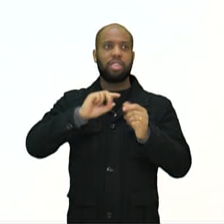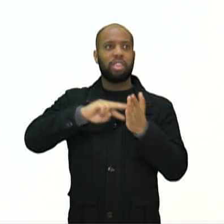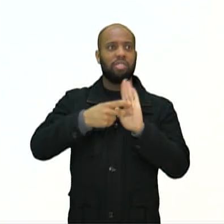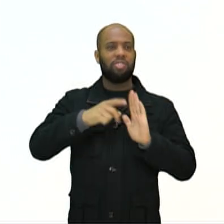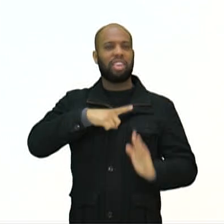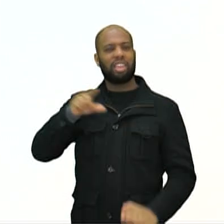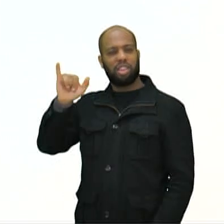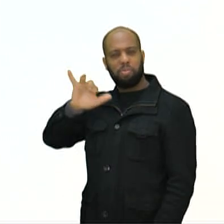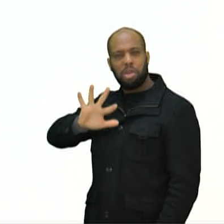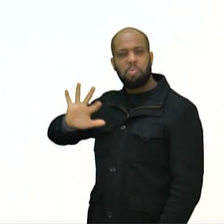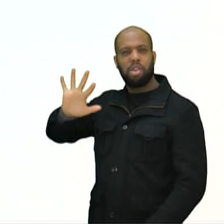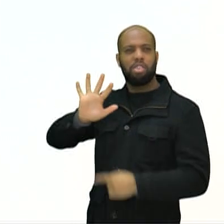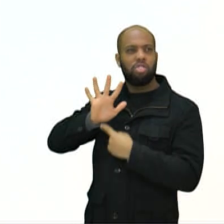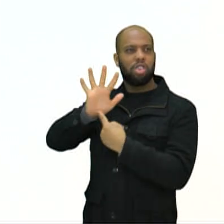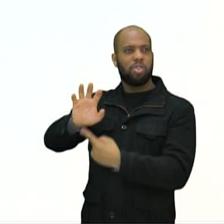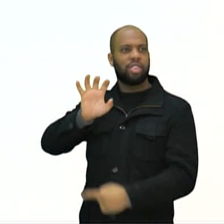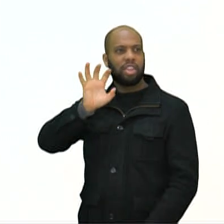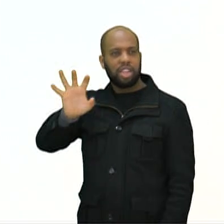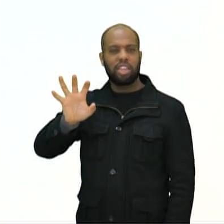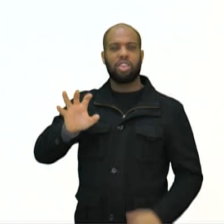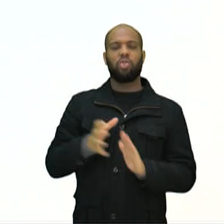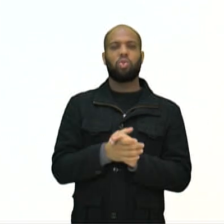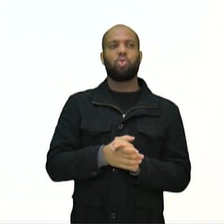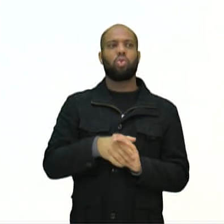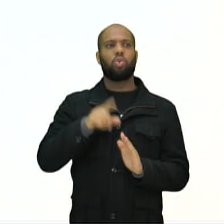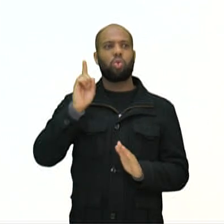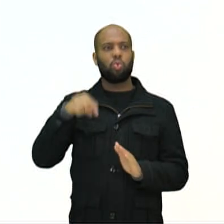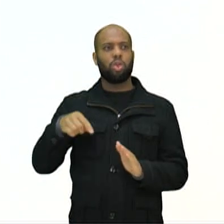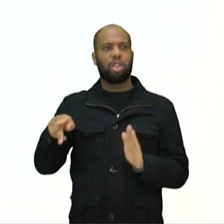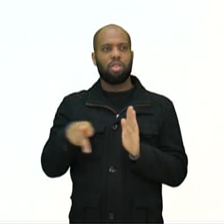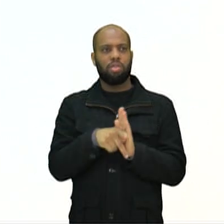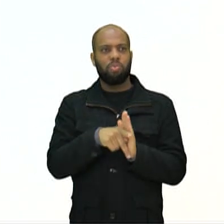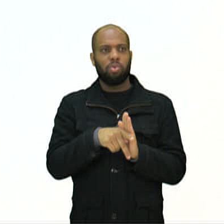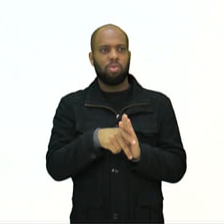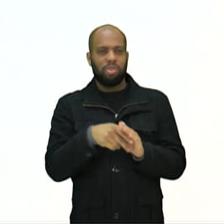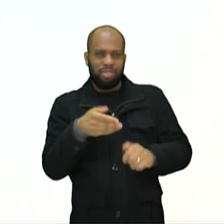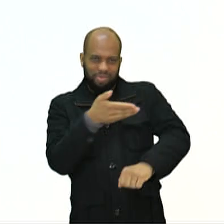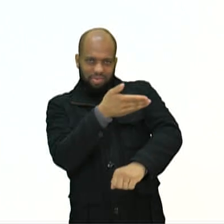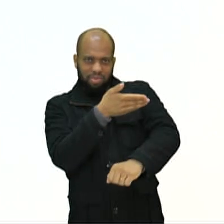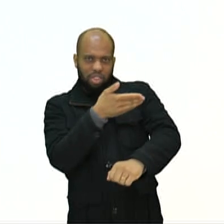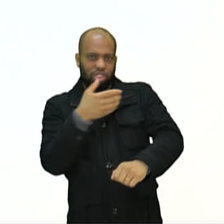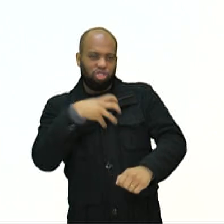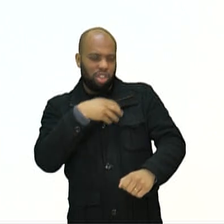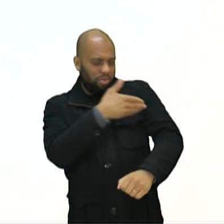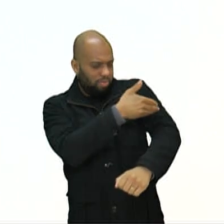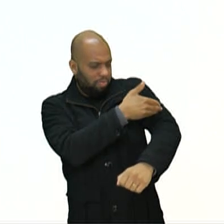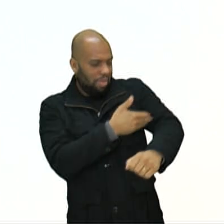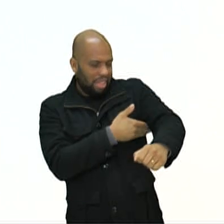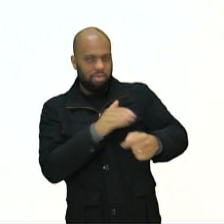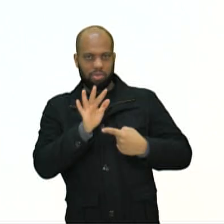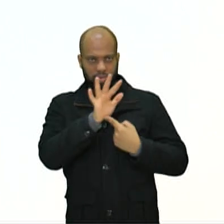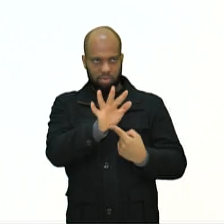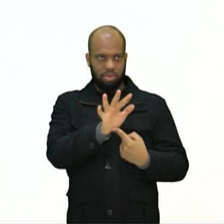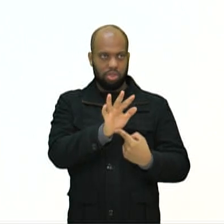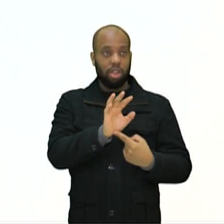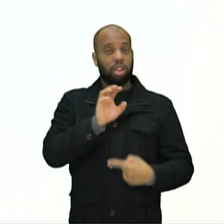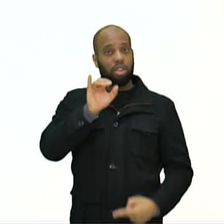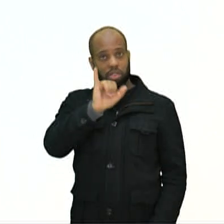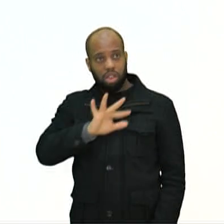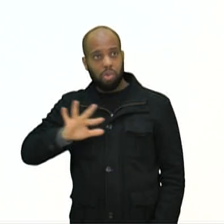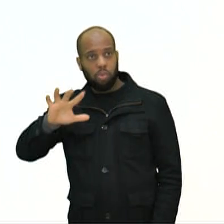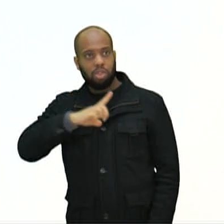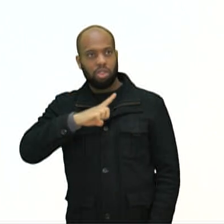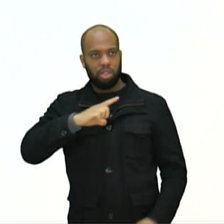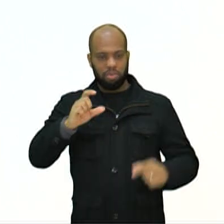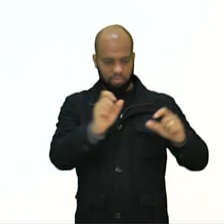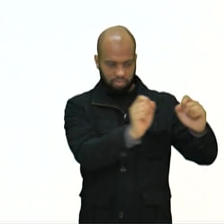uma imagem aqui para exemplificar, um corte da secção transversal, e essa imagem é